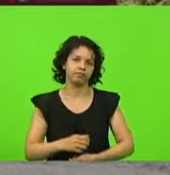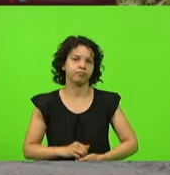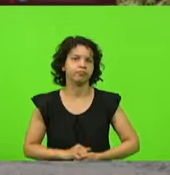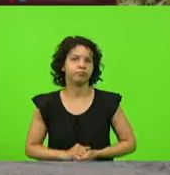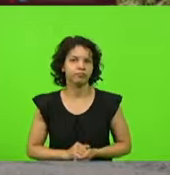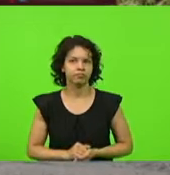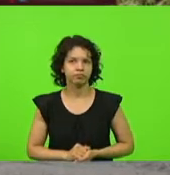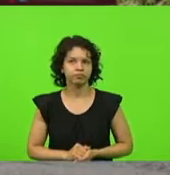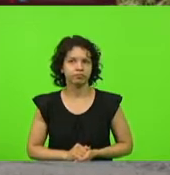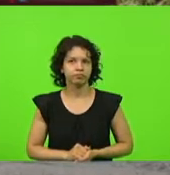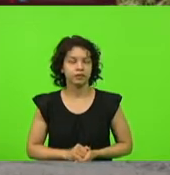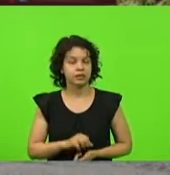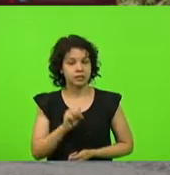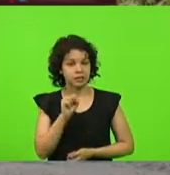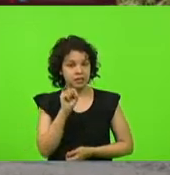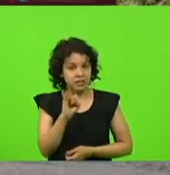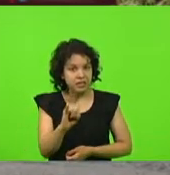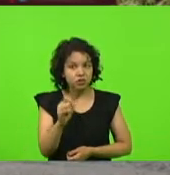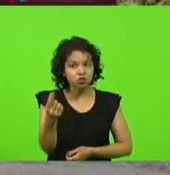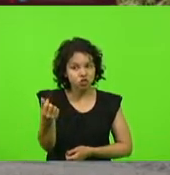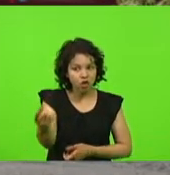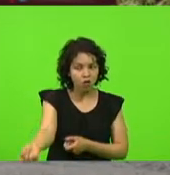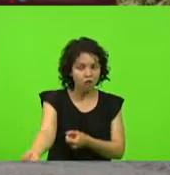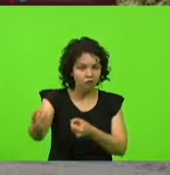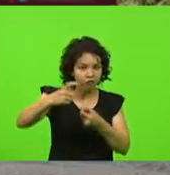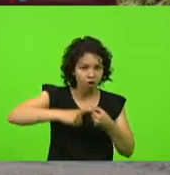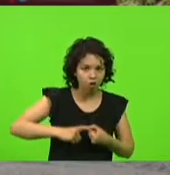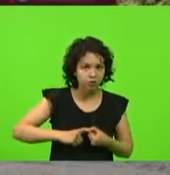Se fossem recuperados esses recursos,